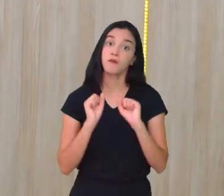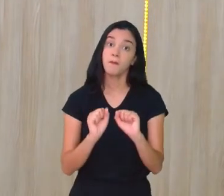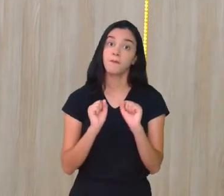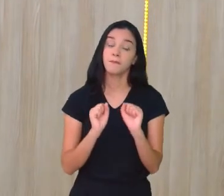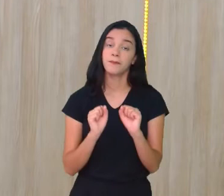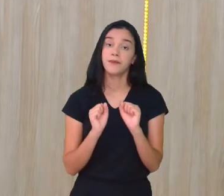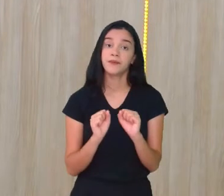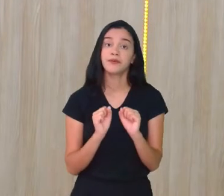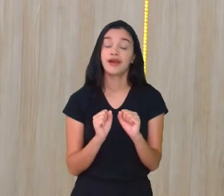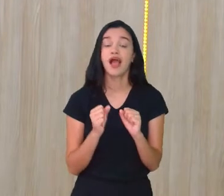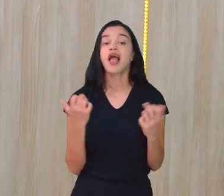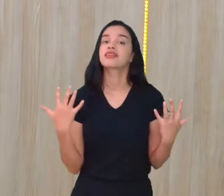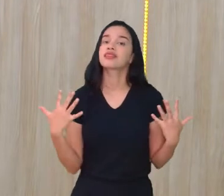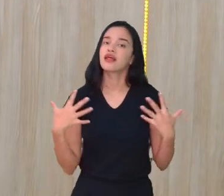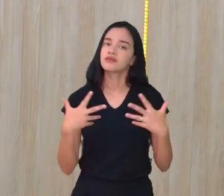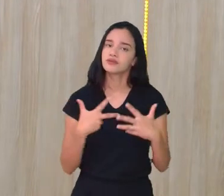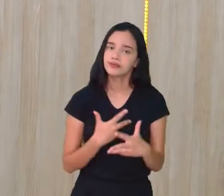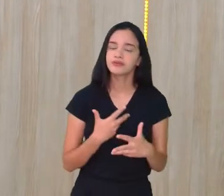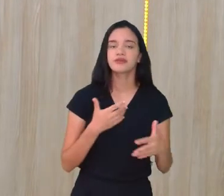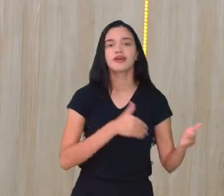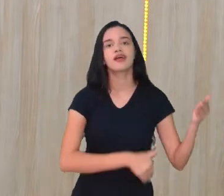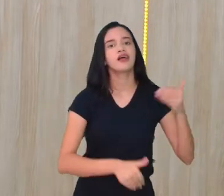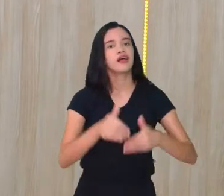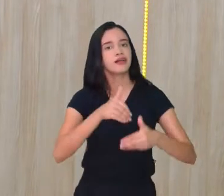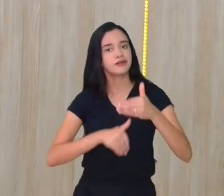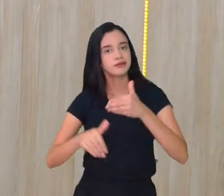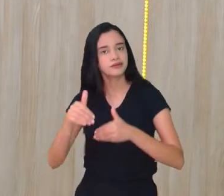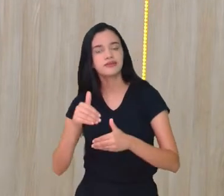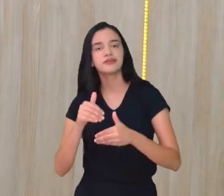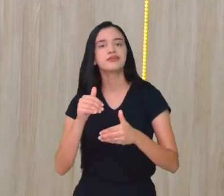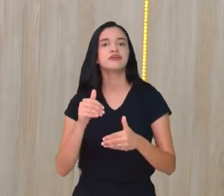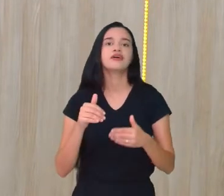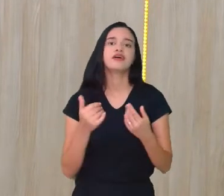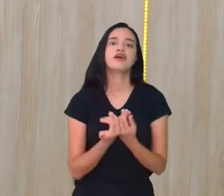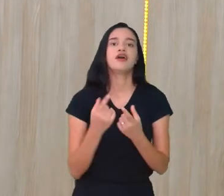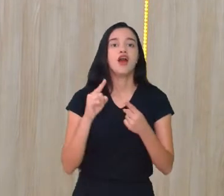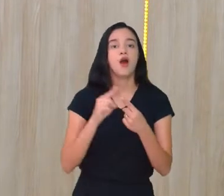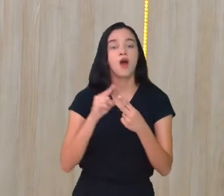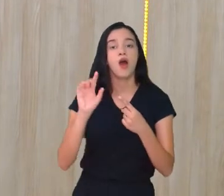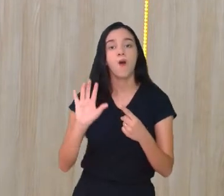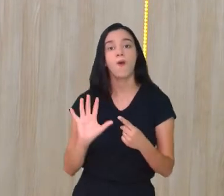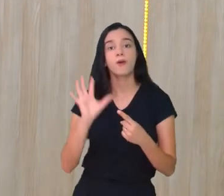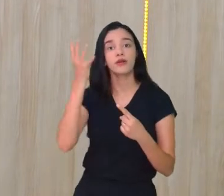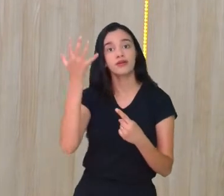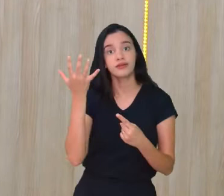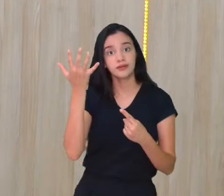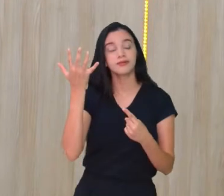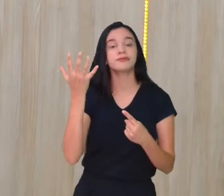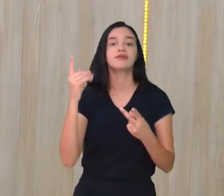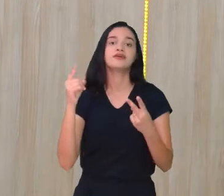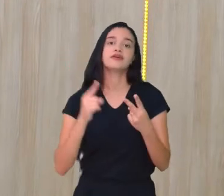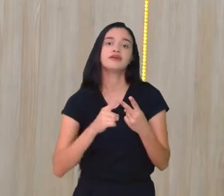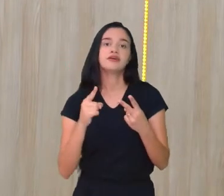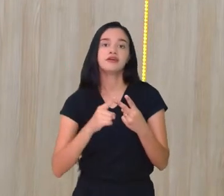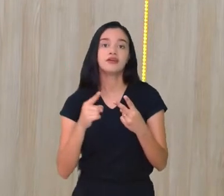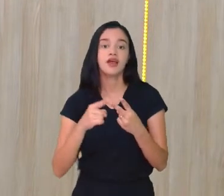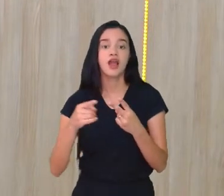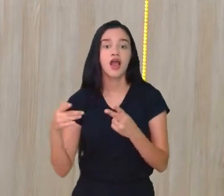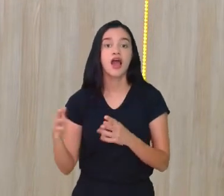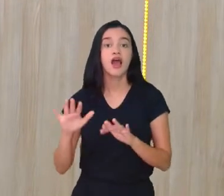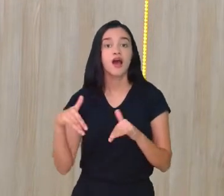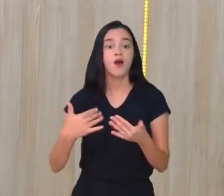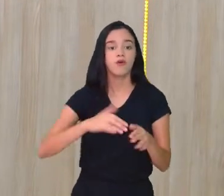tanto natural, relacionadas a clima, relacionadas ao